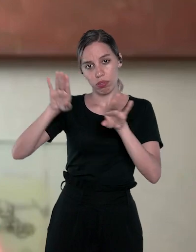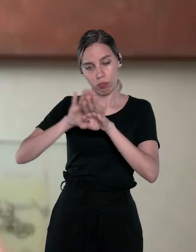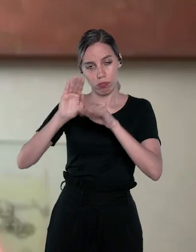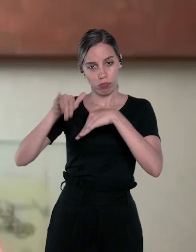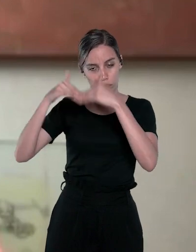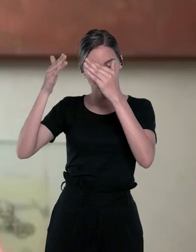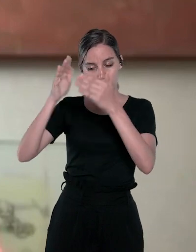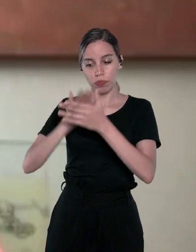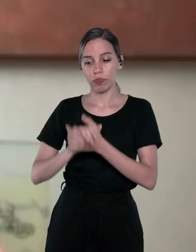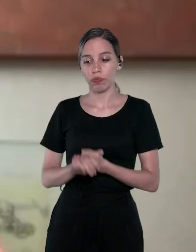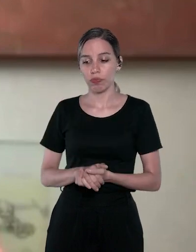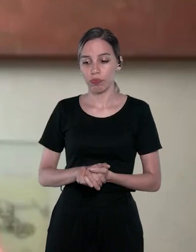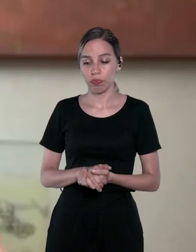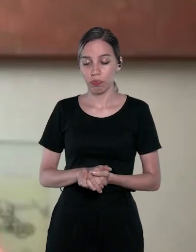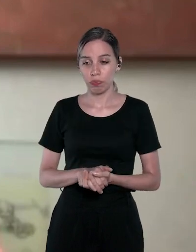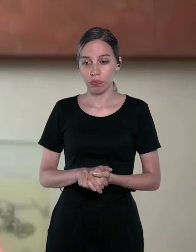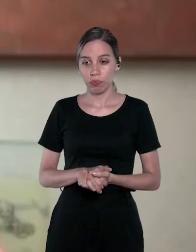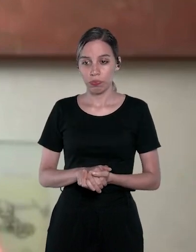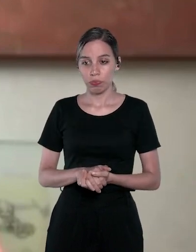que